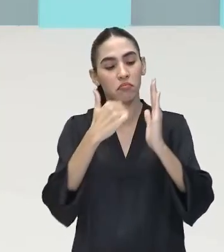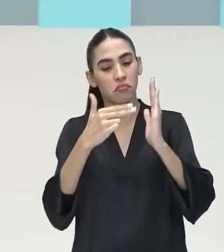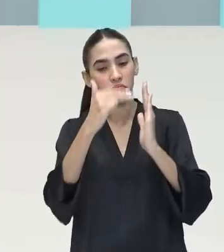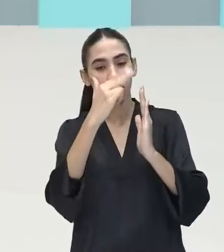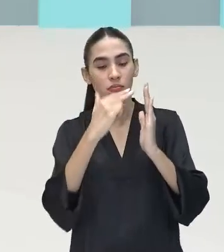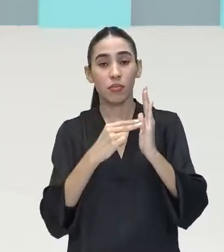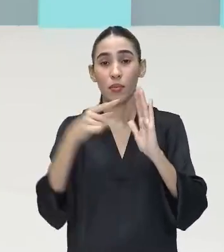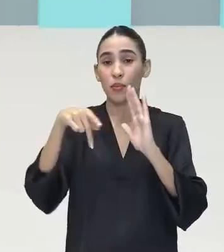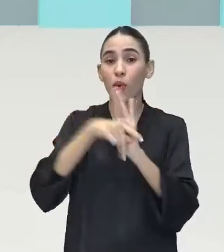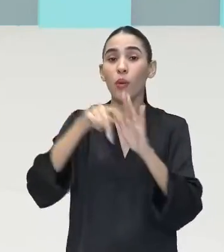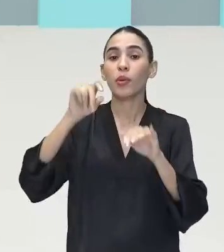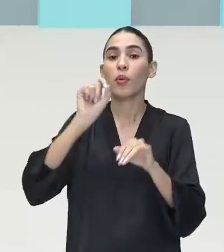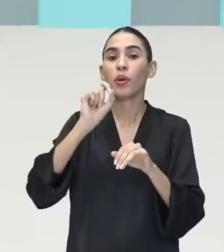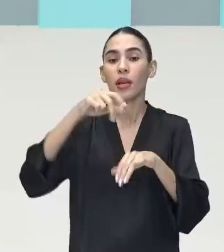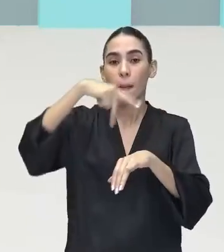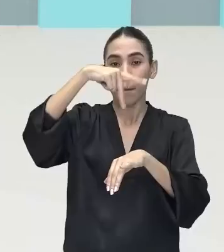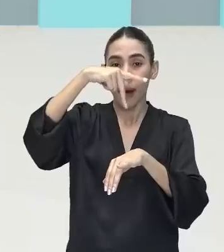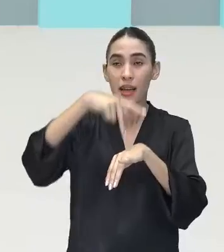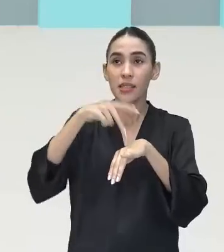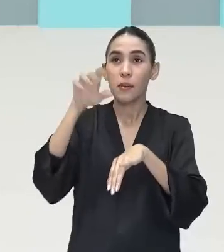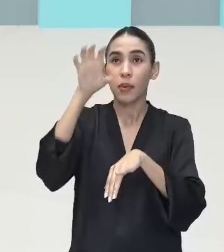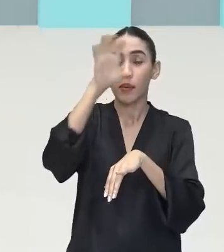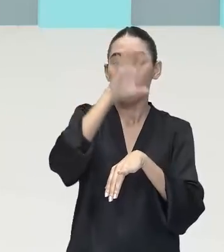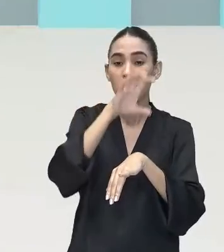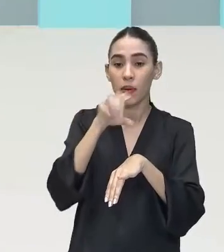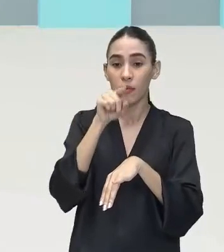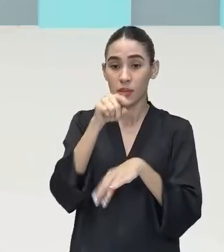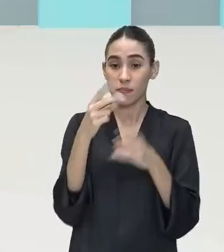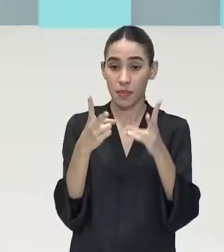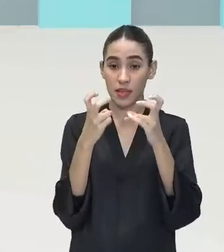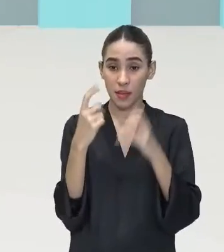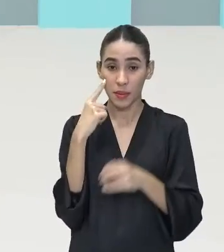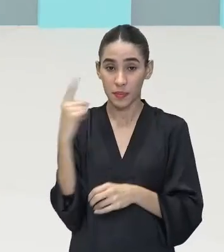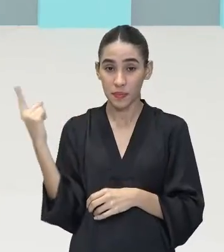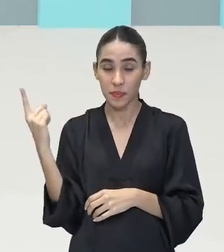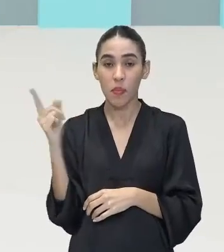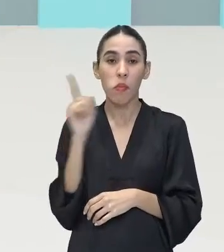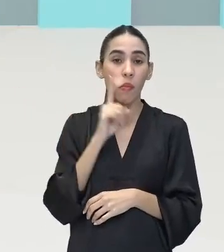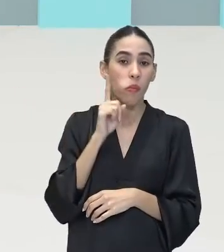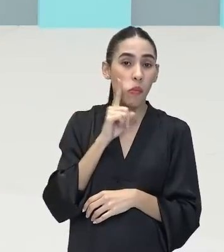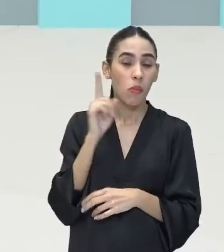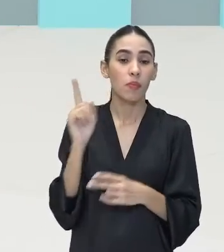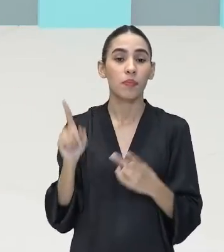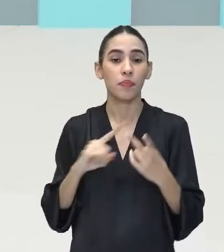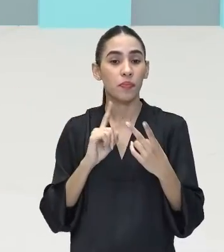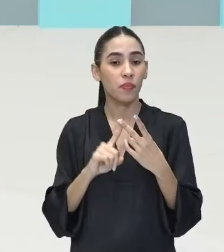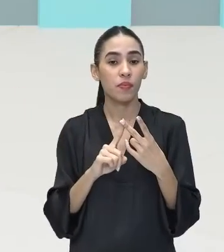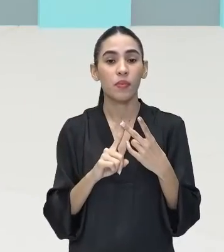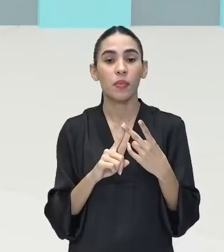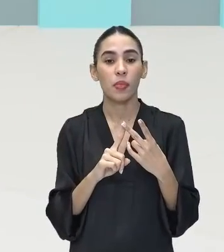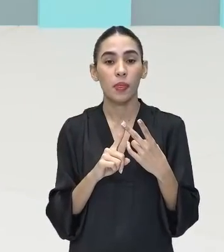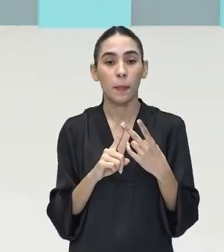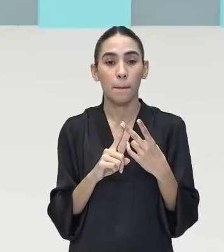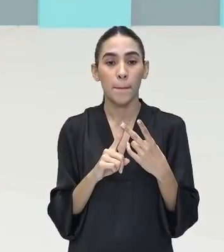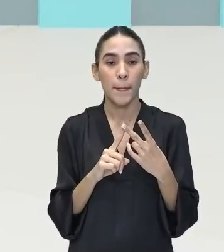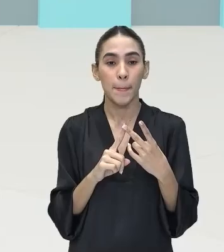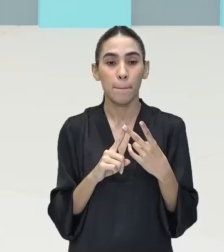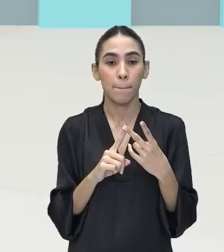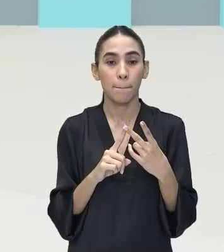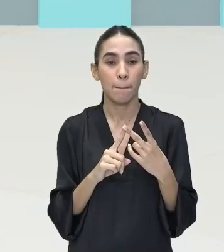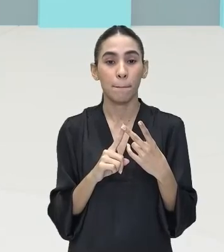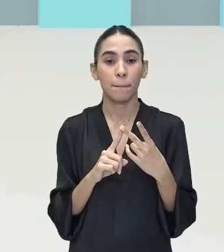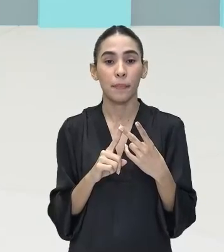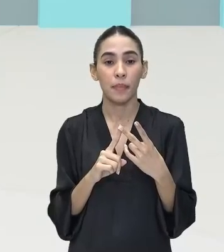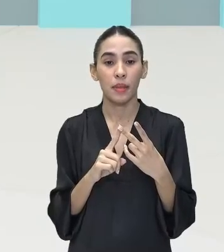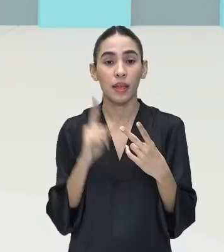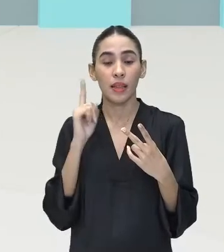representam nacionalidades, como vocês podem ver aqui, Estados Unidos, olha só, Aqui nós